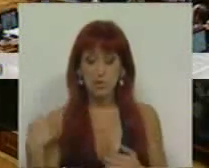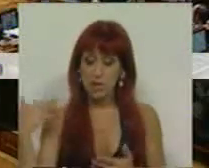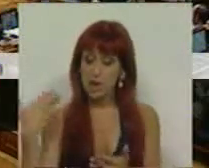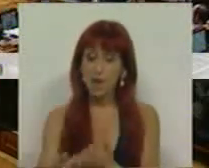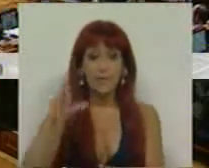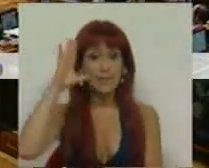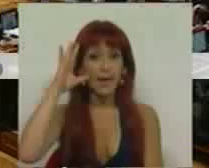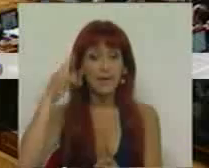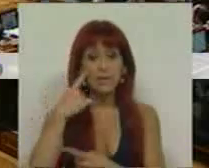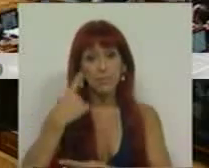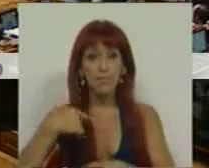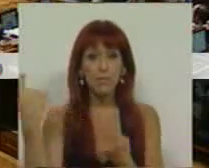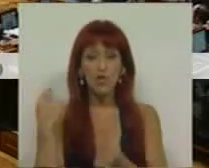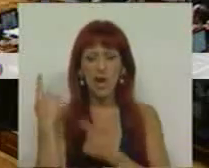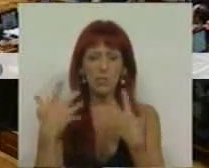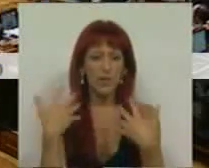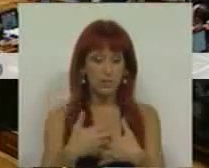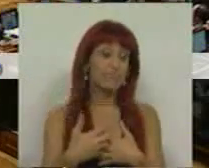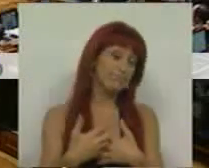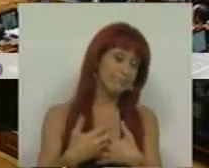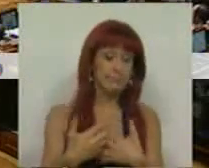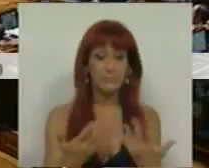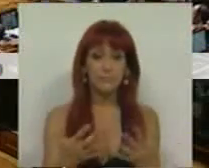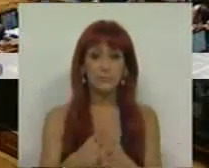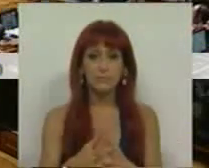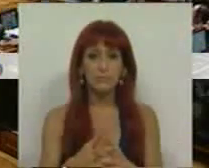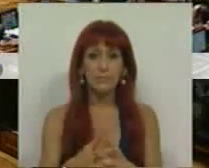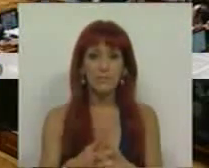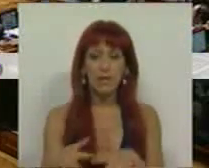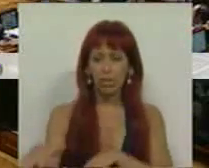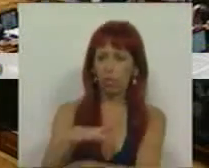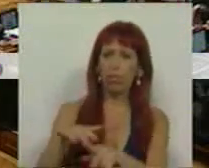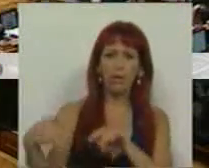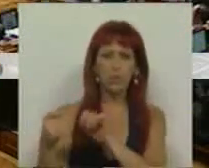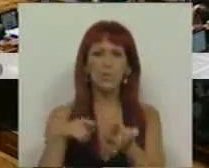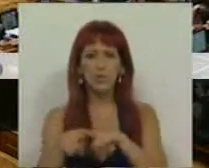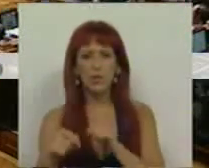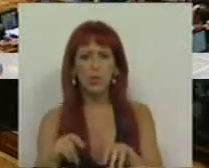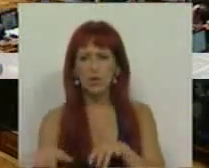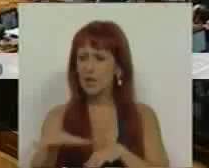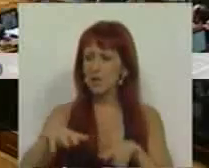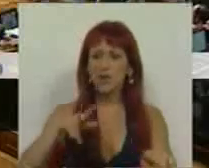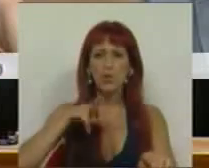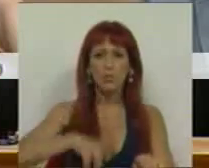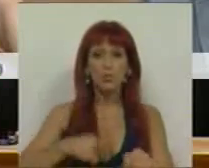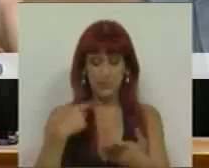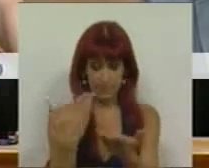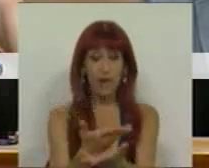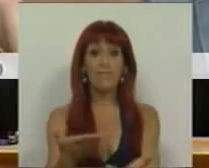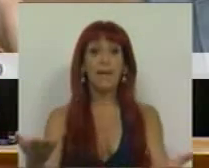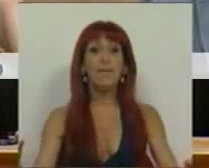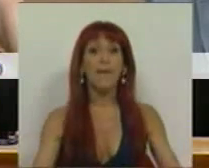longo desta tarde mostra, se alguma dúvida houvesse, que o pântano no debate político democrático em Portugal está